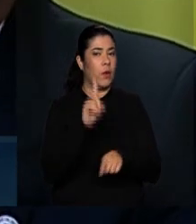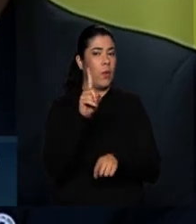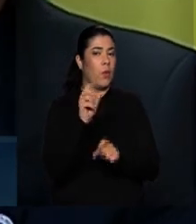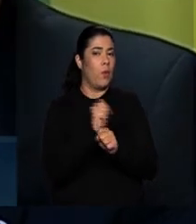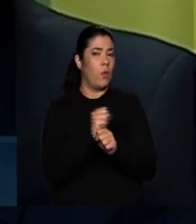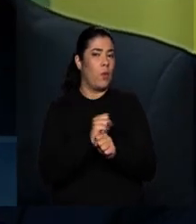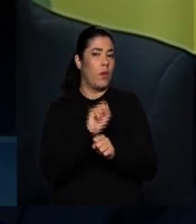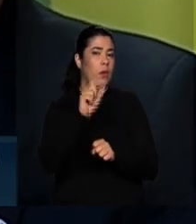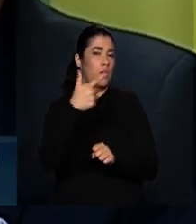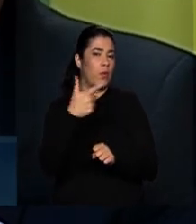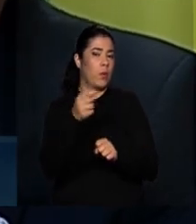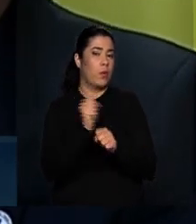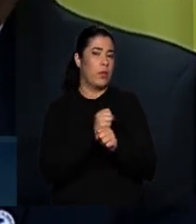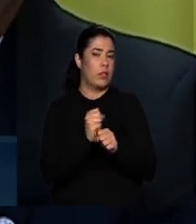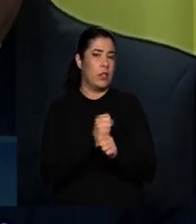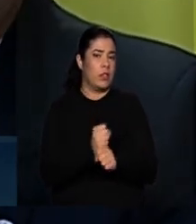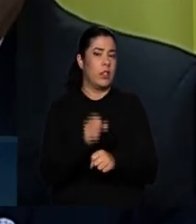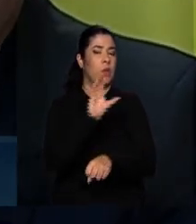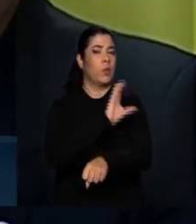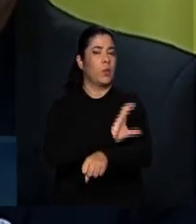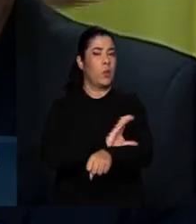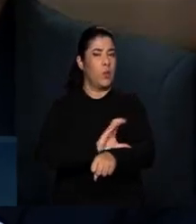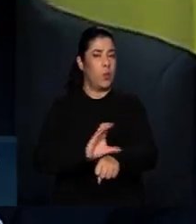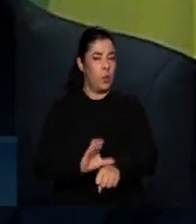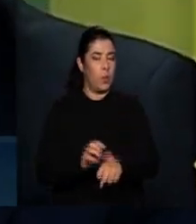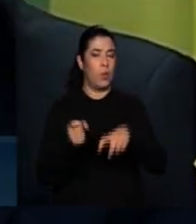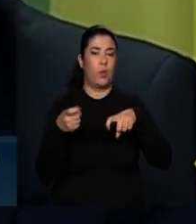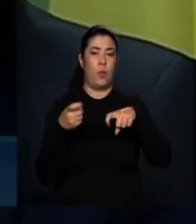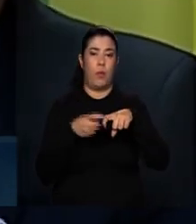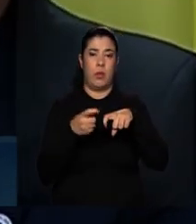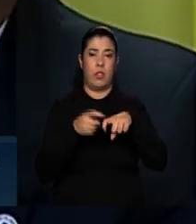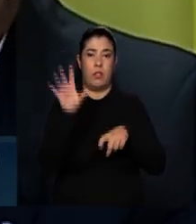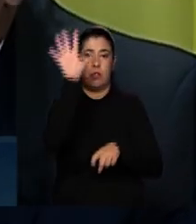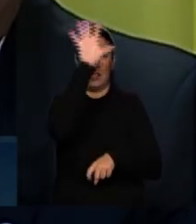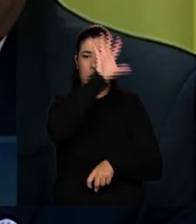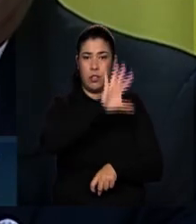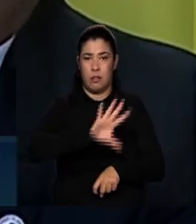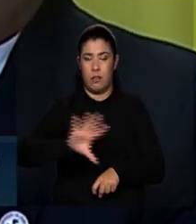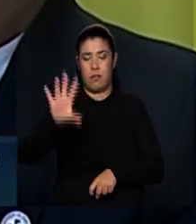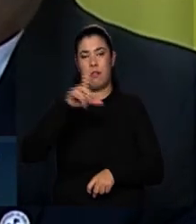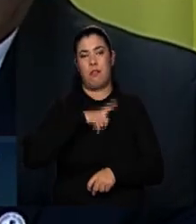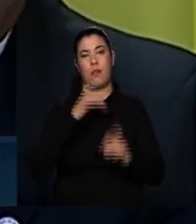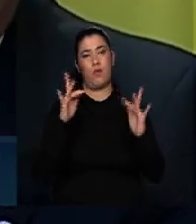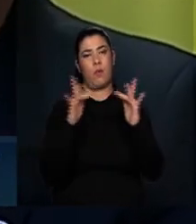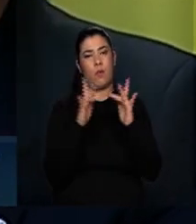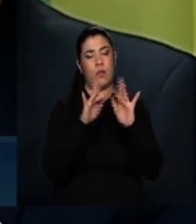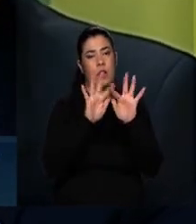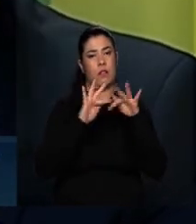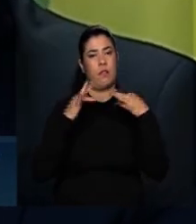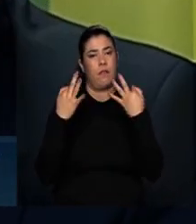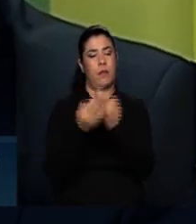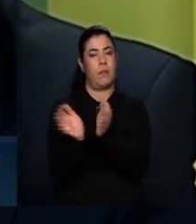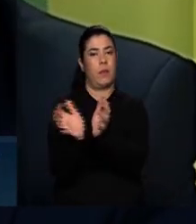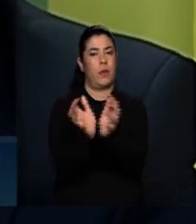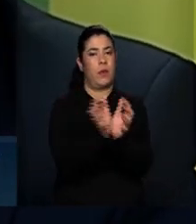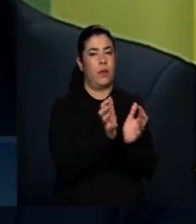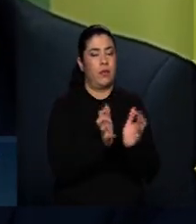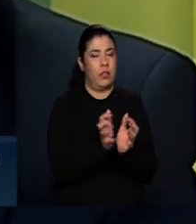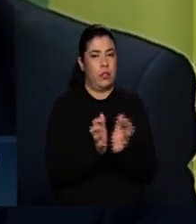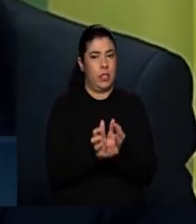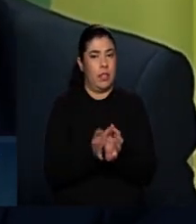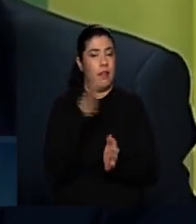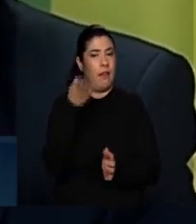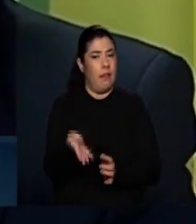ou dois anos em medicina geral de família e comunidade, que também é uma especialidade, é uma residência que ela deve